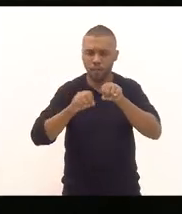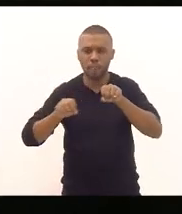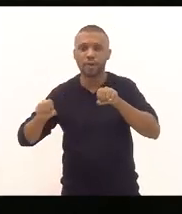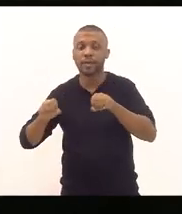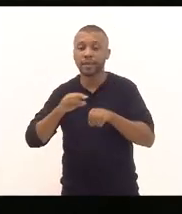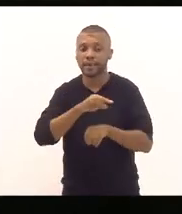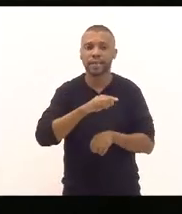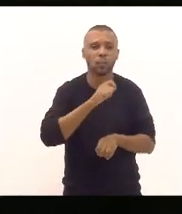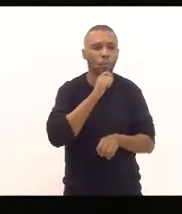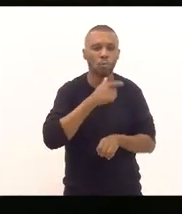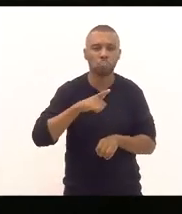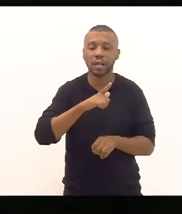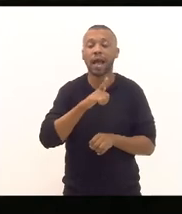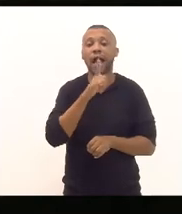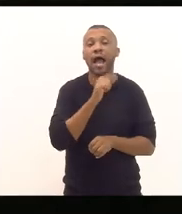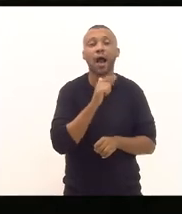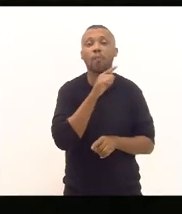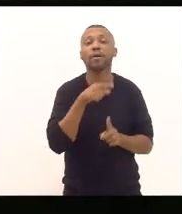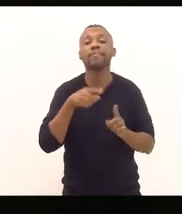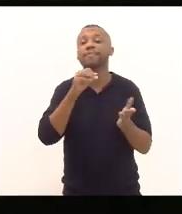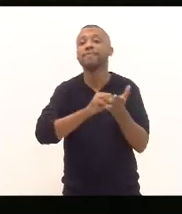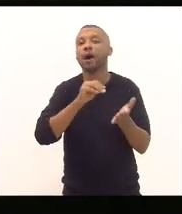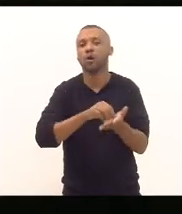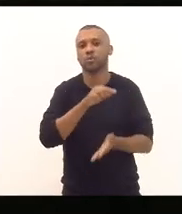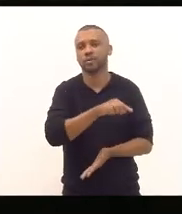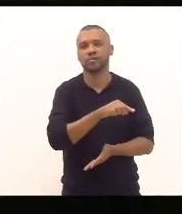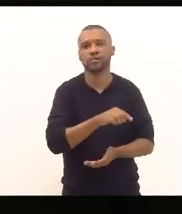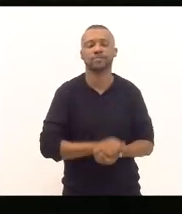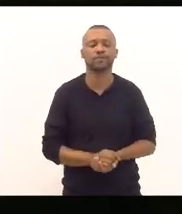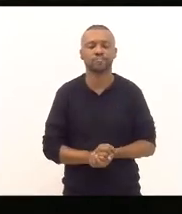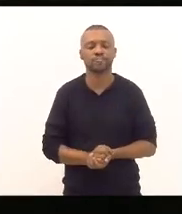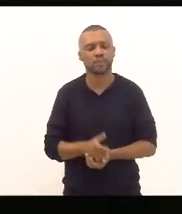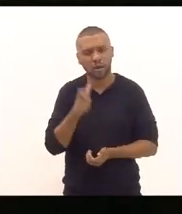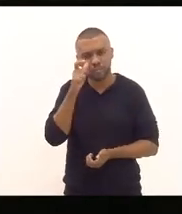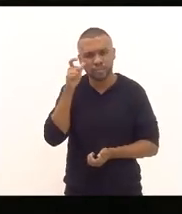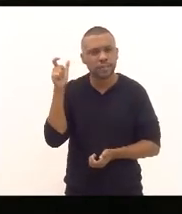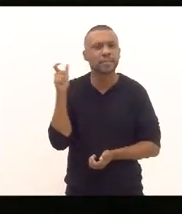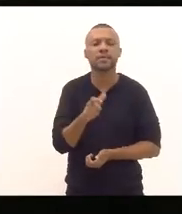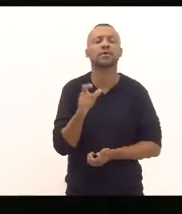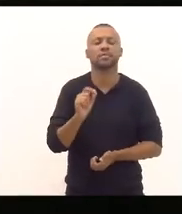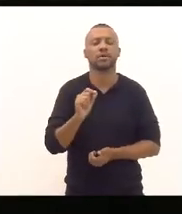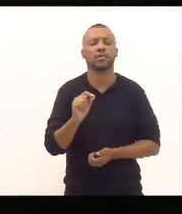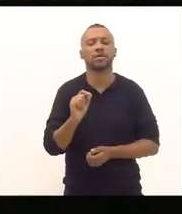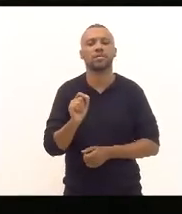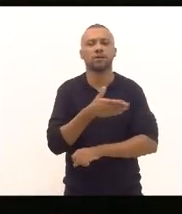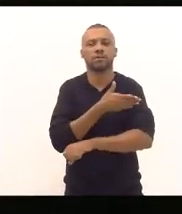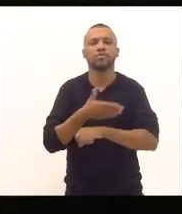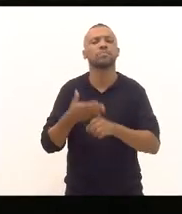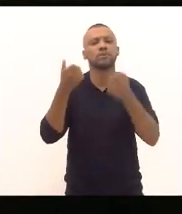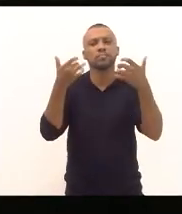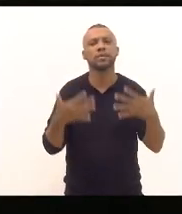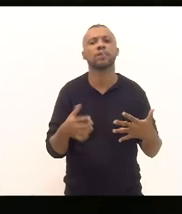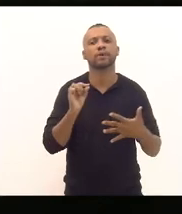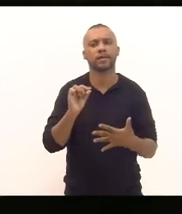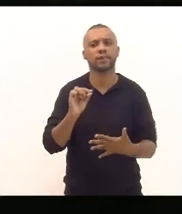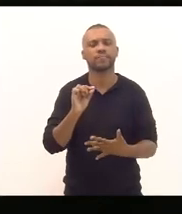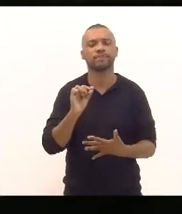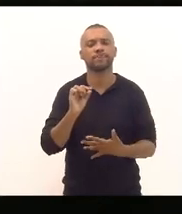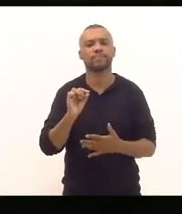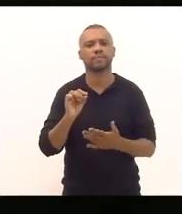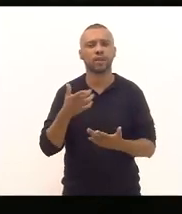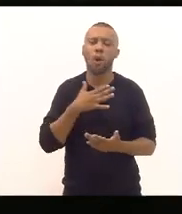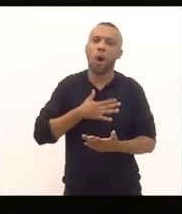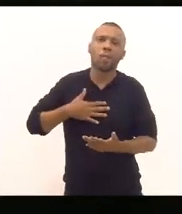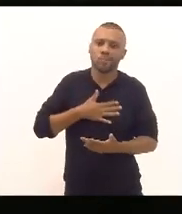porque porque a água não chega naquela torneira e o mais interessante a Ju que eu costumo dizer e olha que eu gosto muito